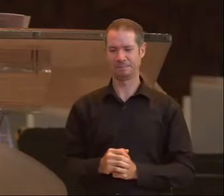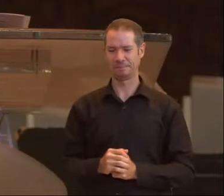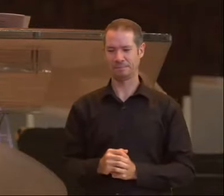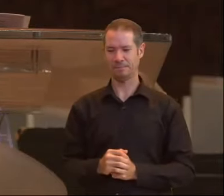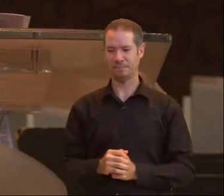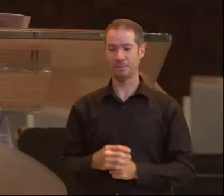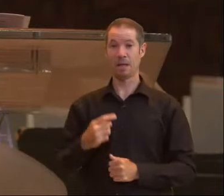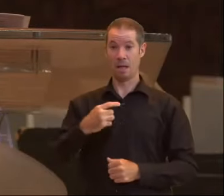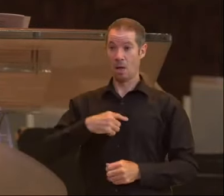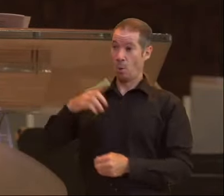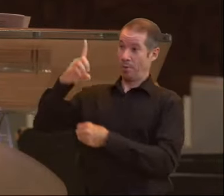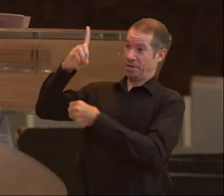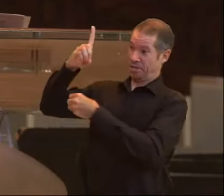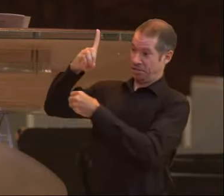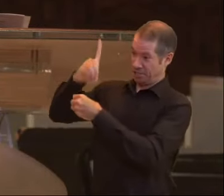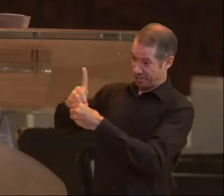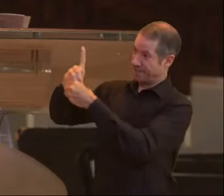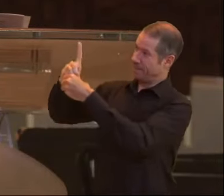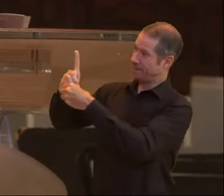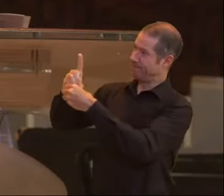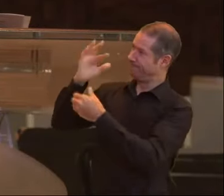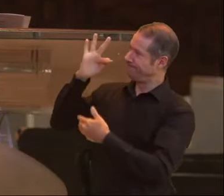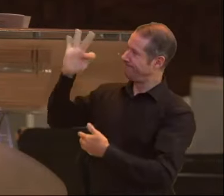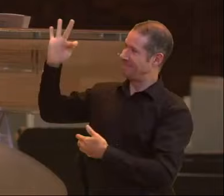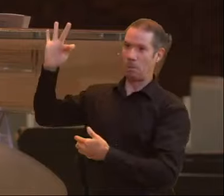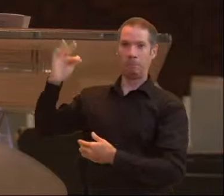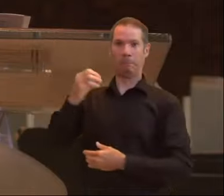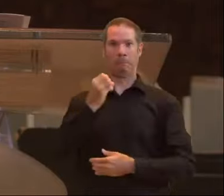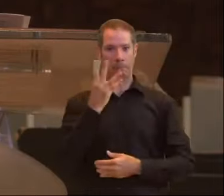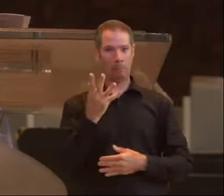Eu sou um dizimista fiel, isso é muito bom.